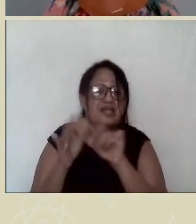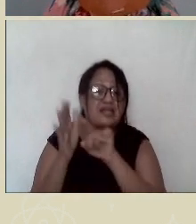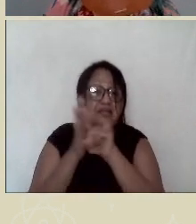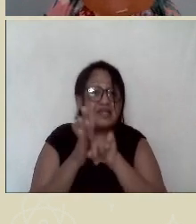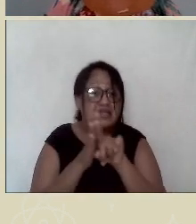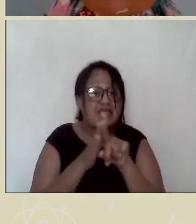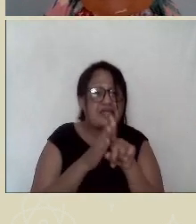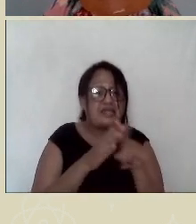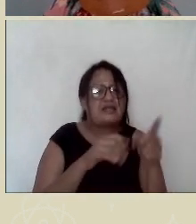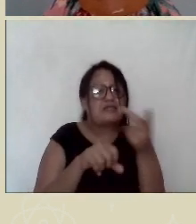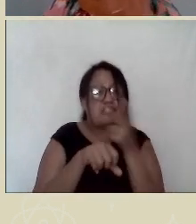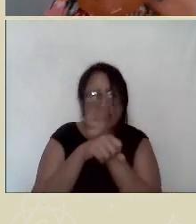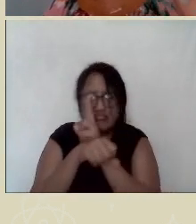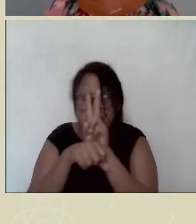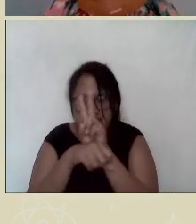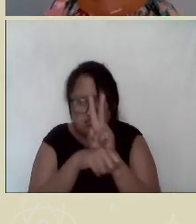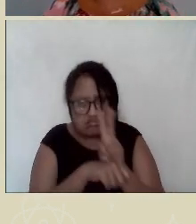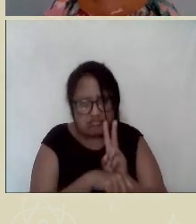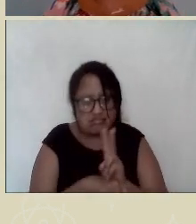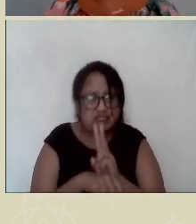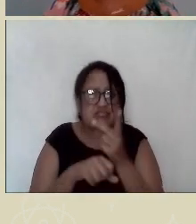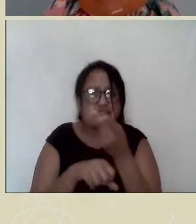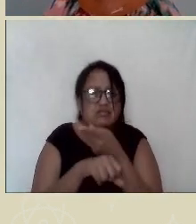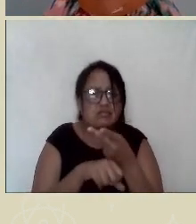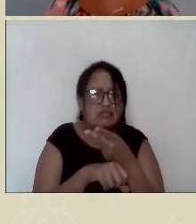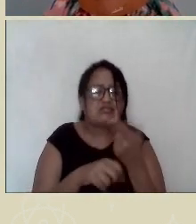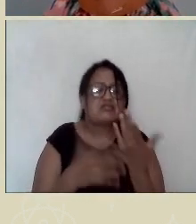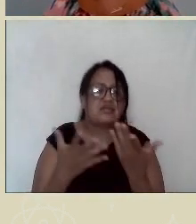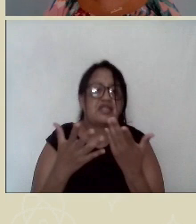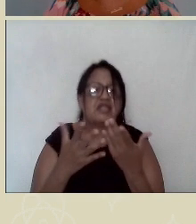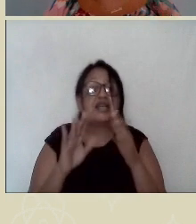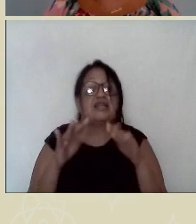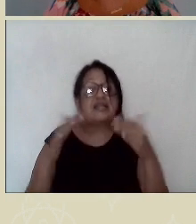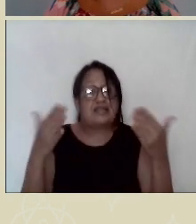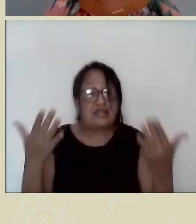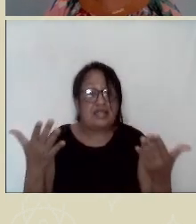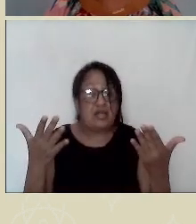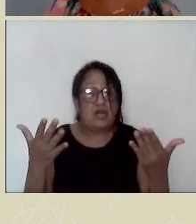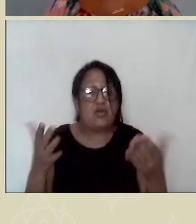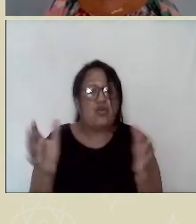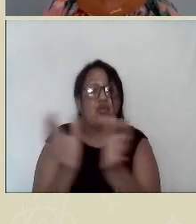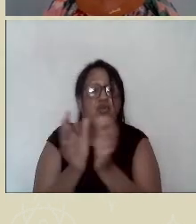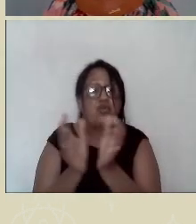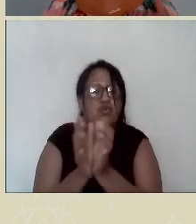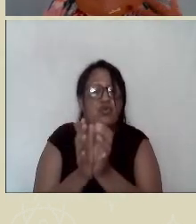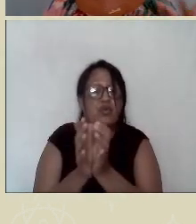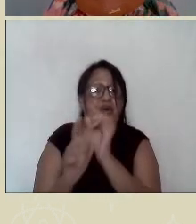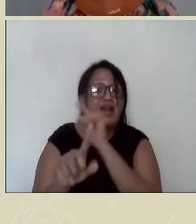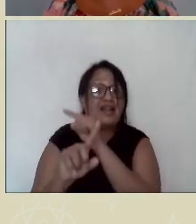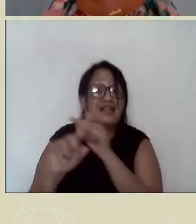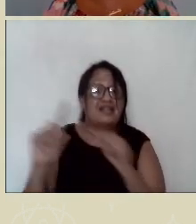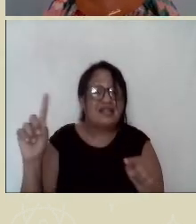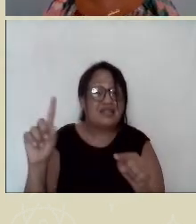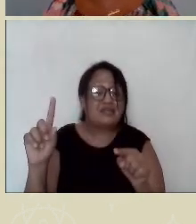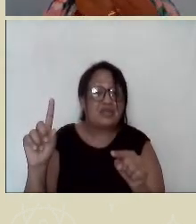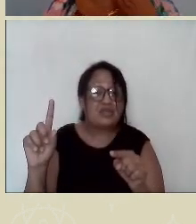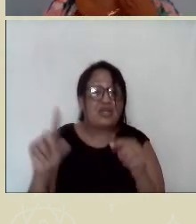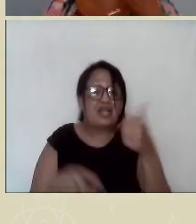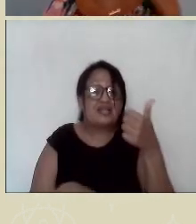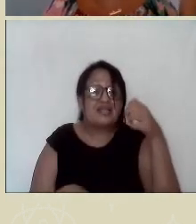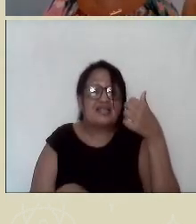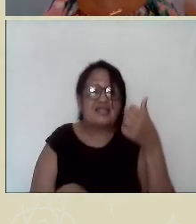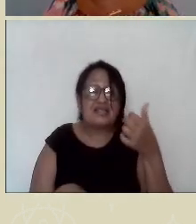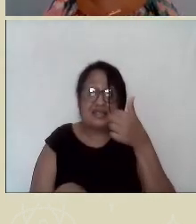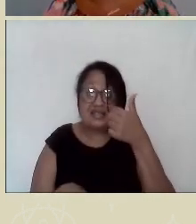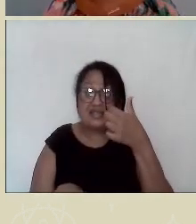atuou na quinta-feira contra várias dessas contas a companhia havia eliminado 16 contas vinculadas a